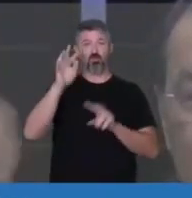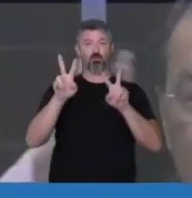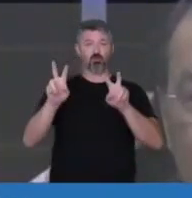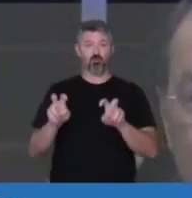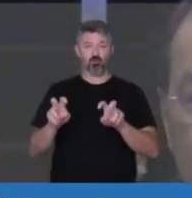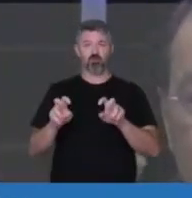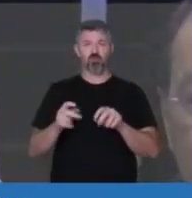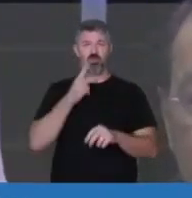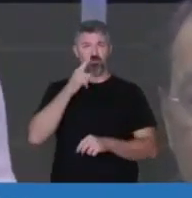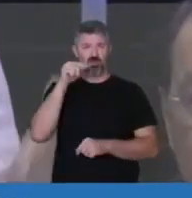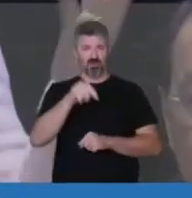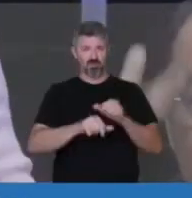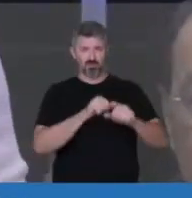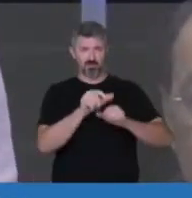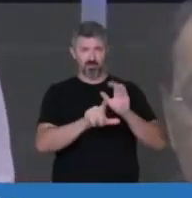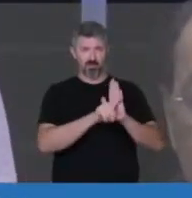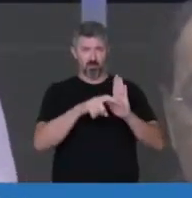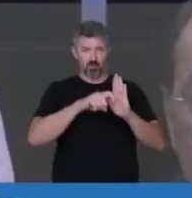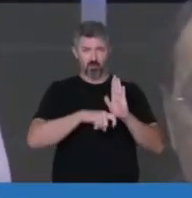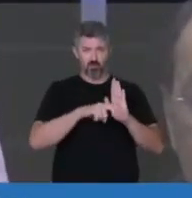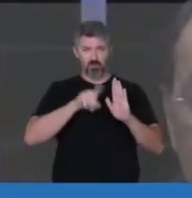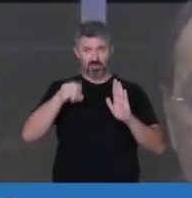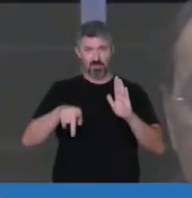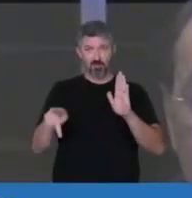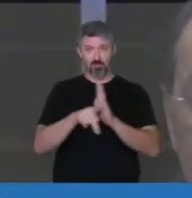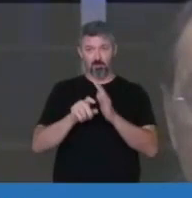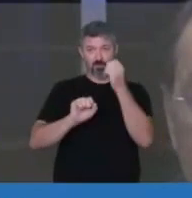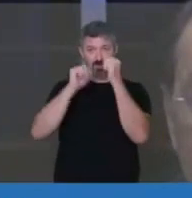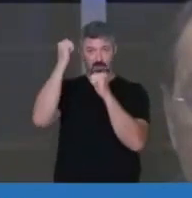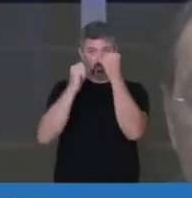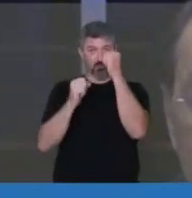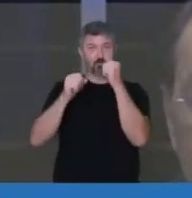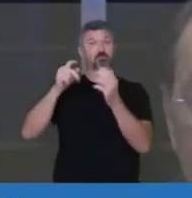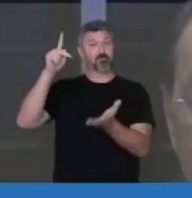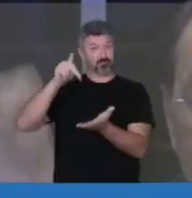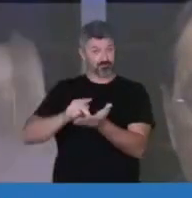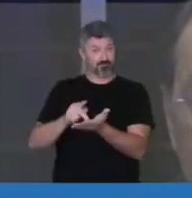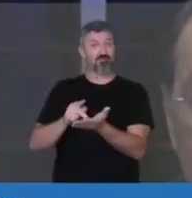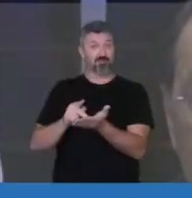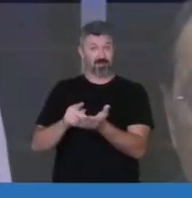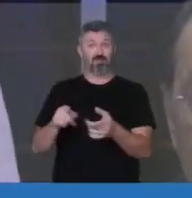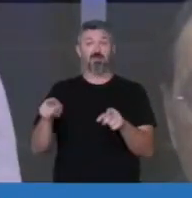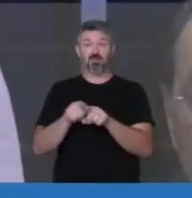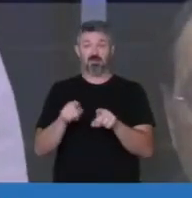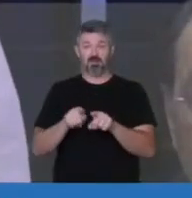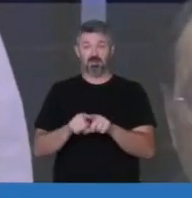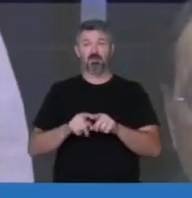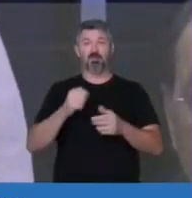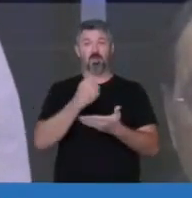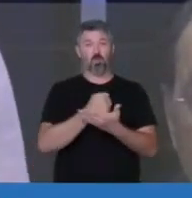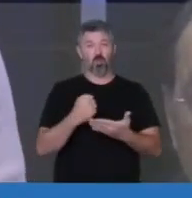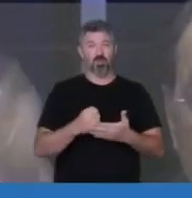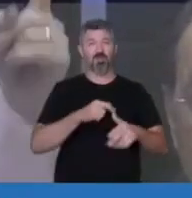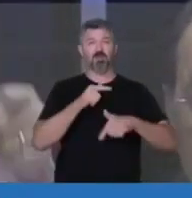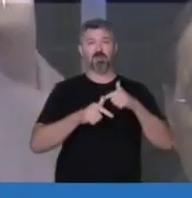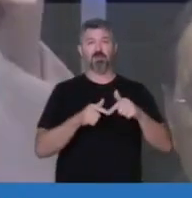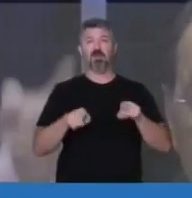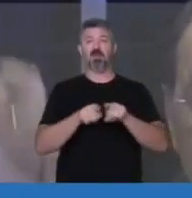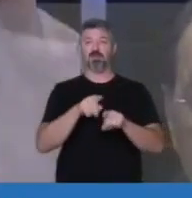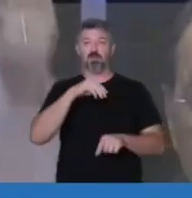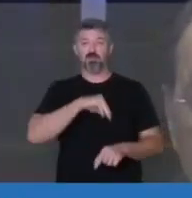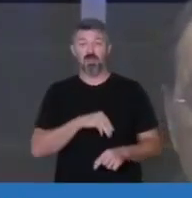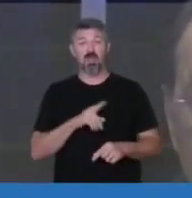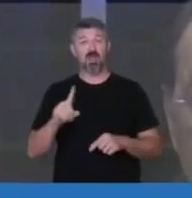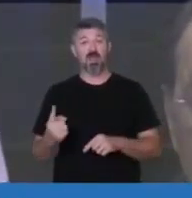existe uma previsão de discussão também a partir do ano que vem dos próximos anos de outros imposto Imposto de Renda por exemplo Então a